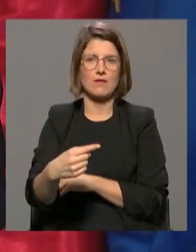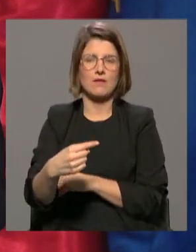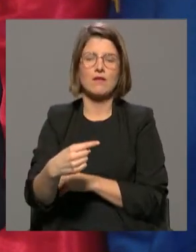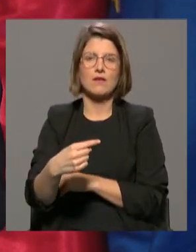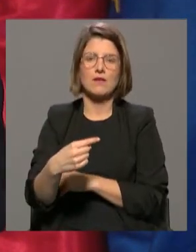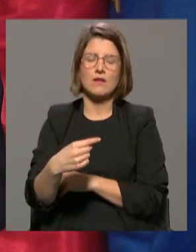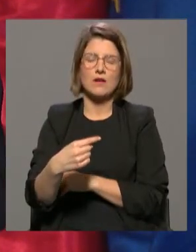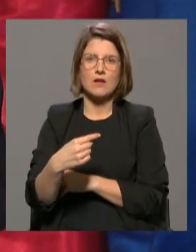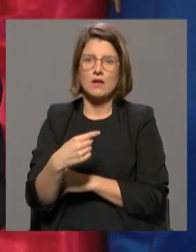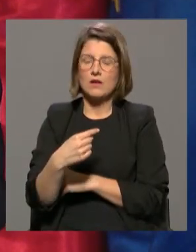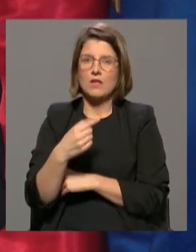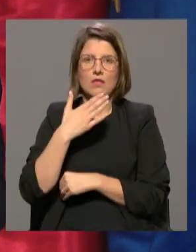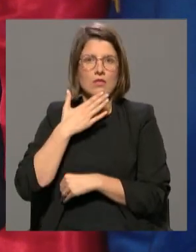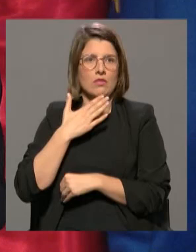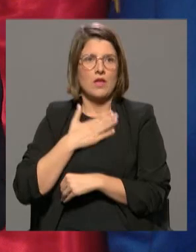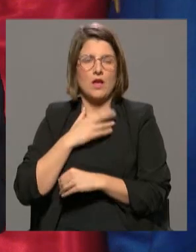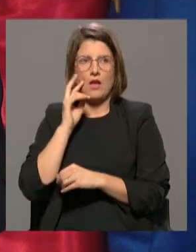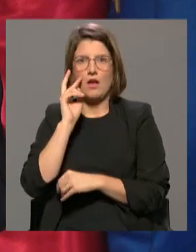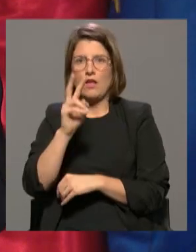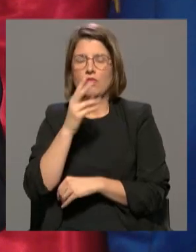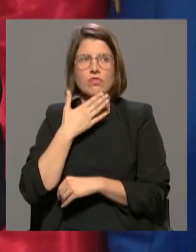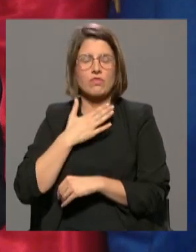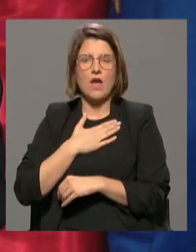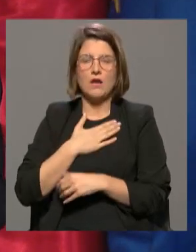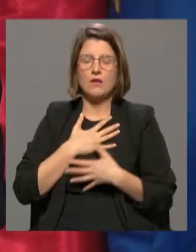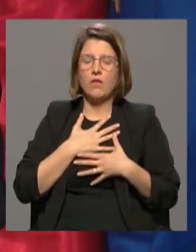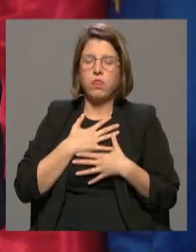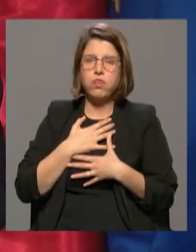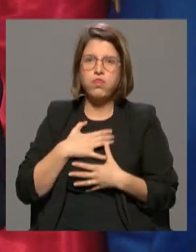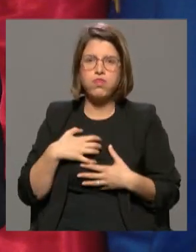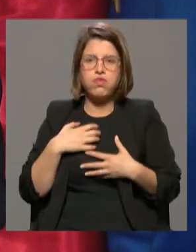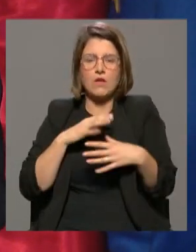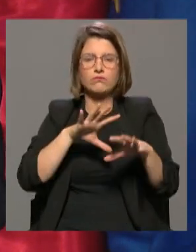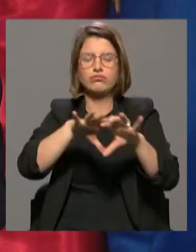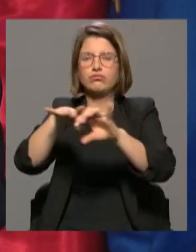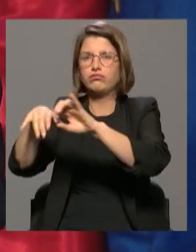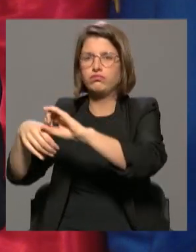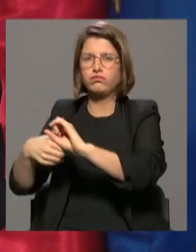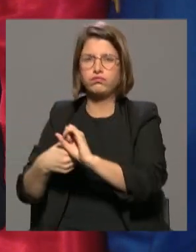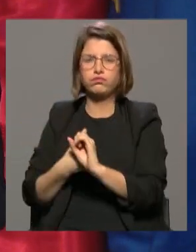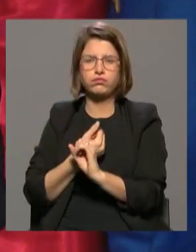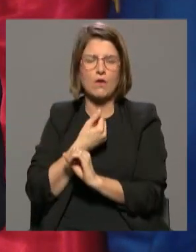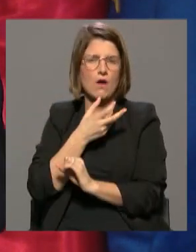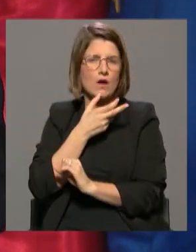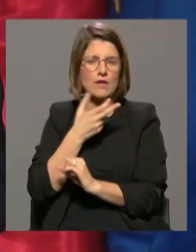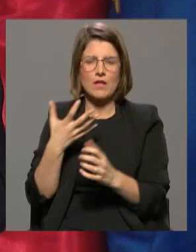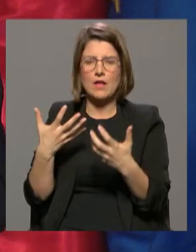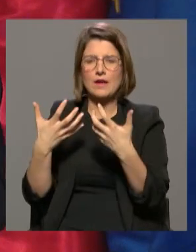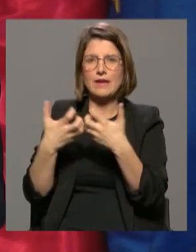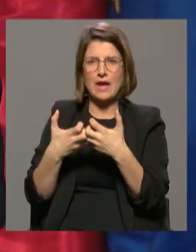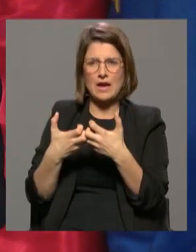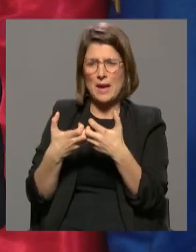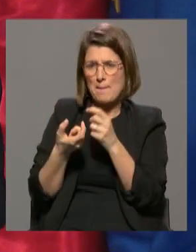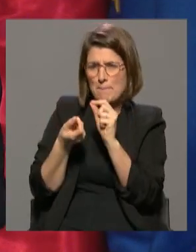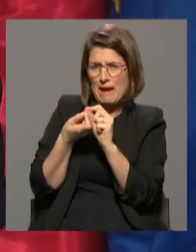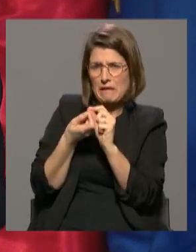tomados por imagens que nos angustiam que demonstram uma grande destruição e Desolação que a garra impõe aqui tão